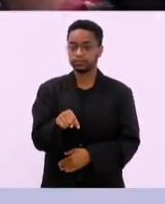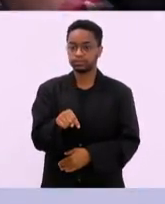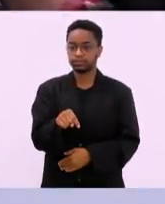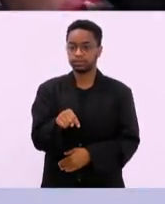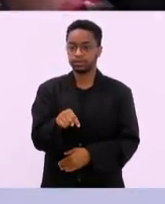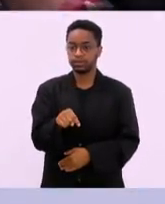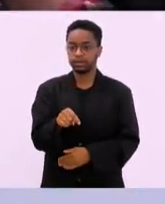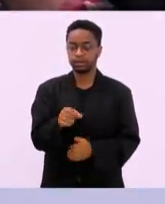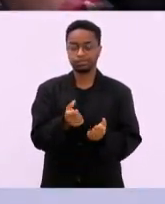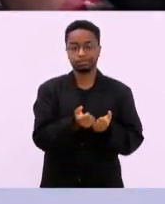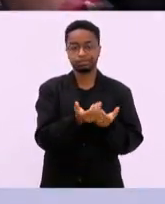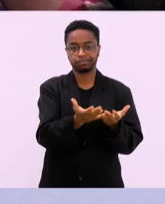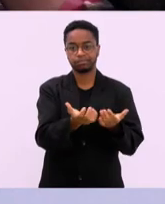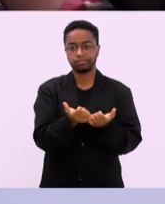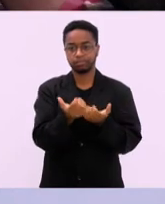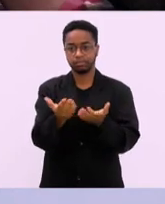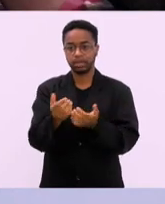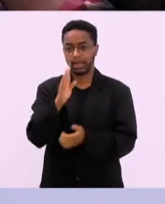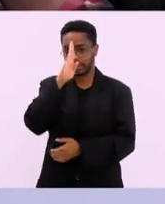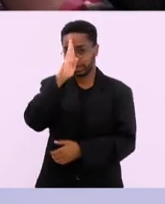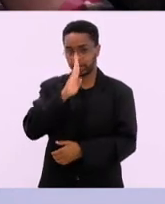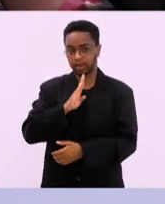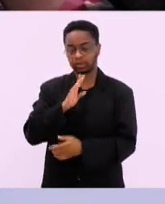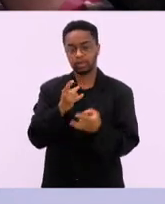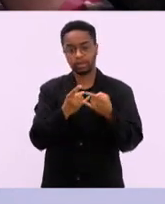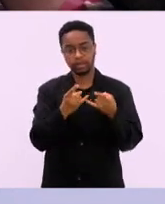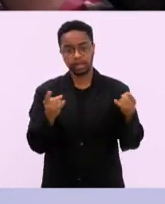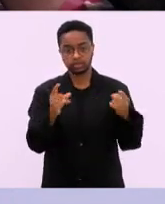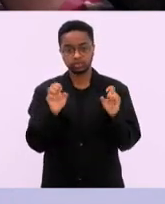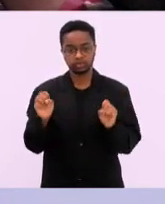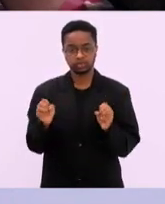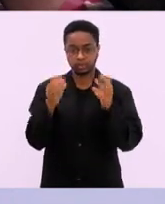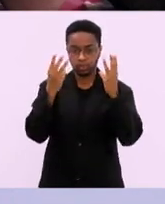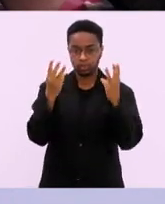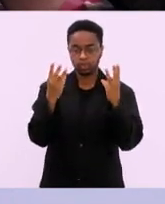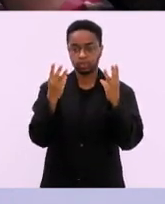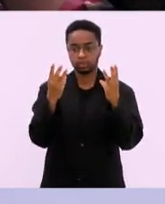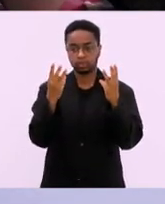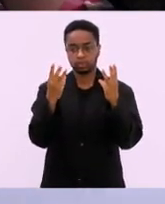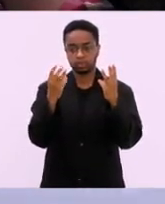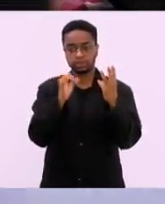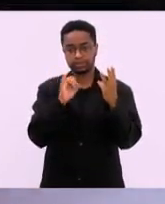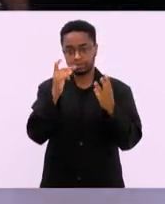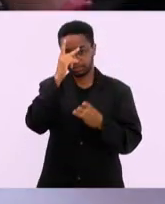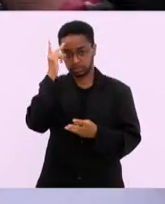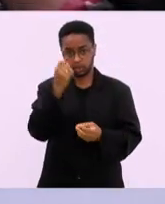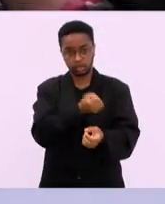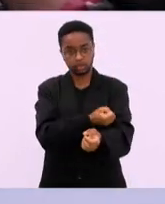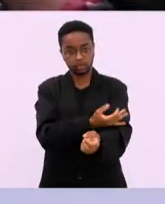benefícios de concessão de gratuidade de ingresso em shows para doadores de sangue.